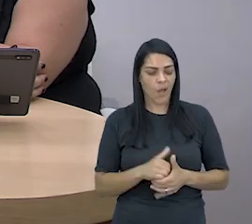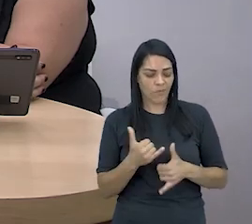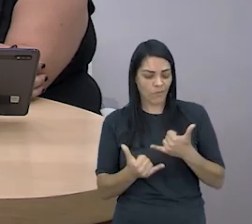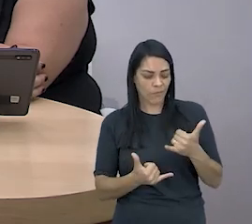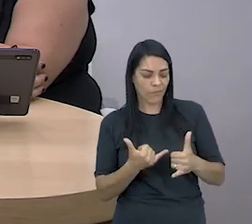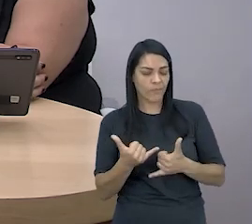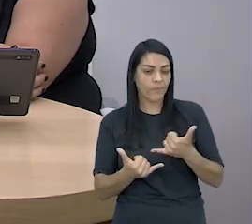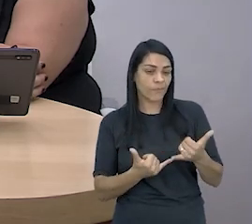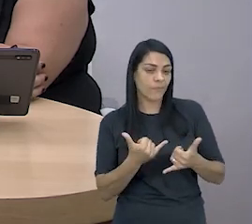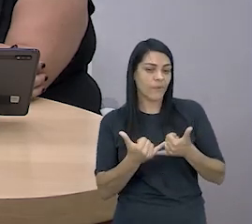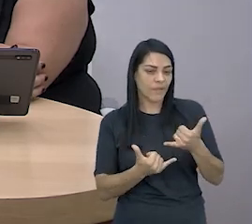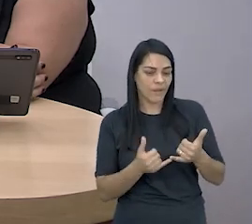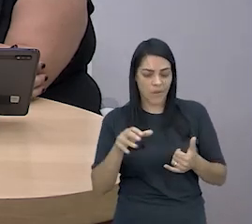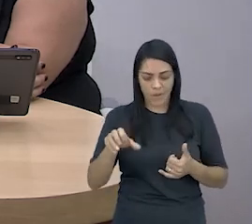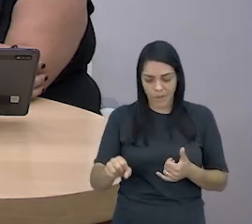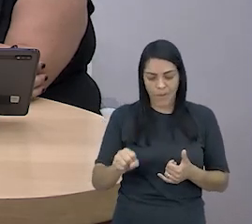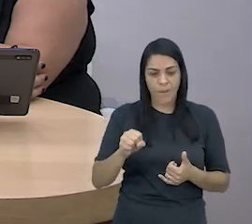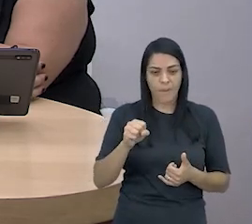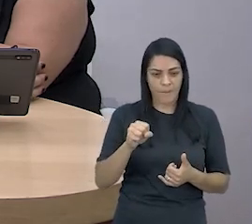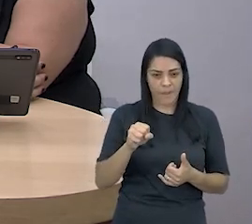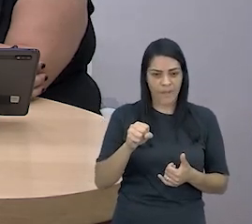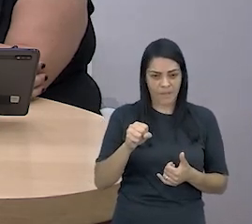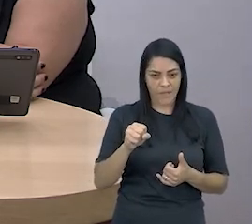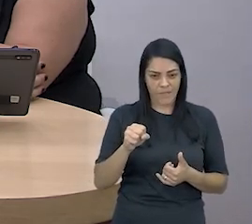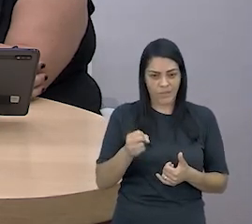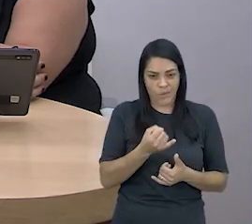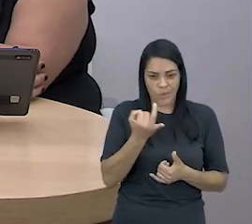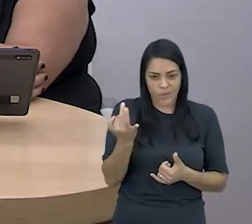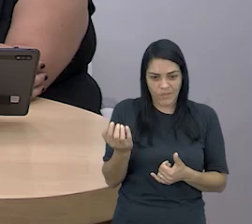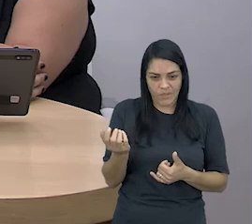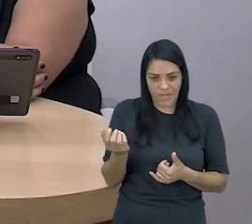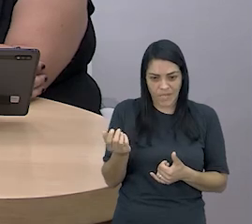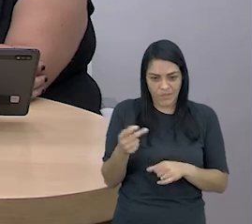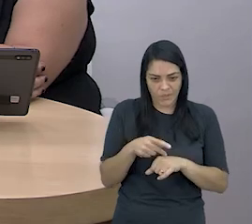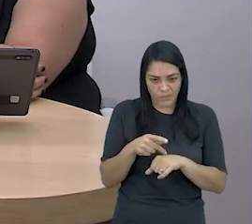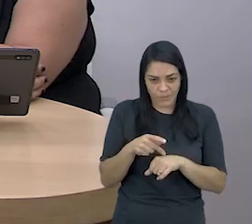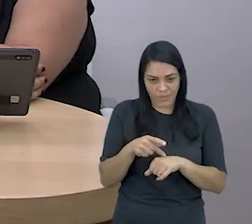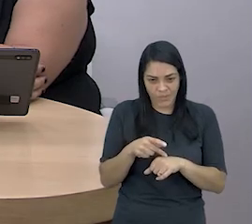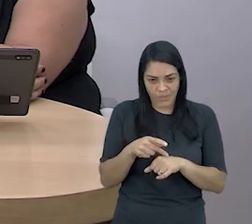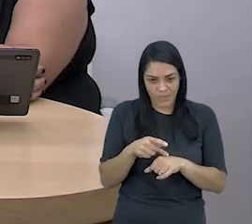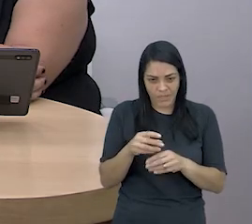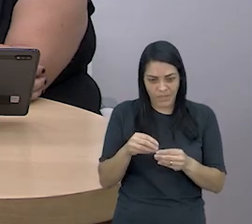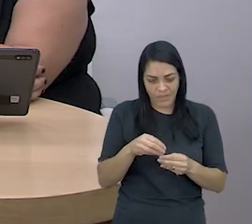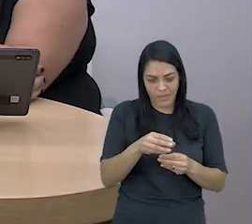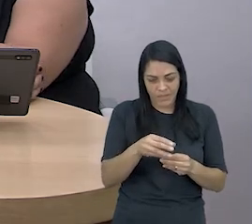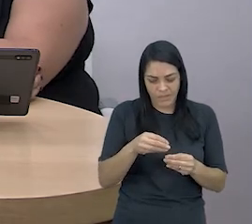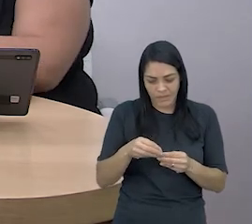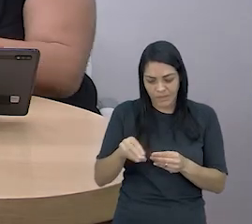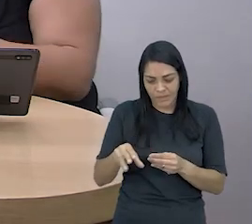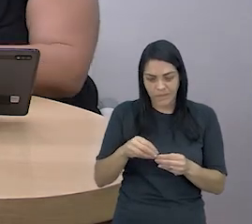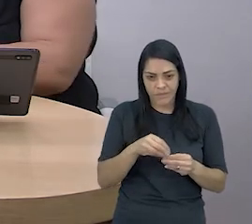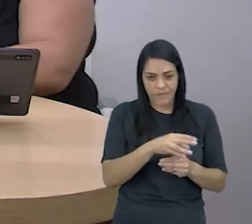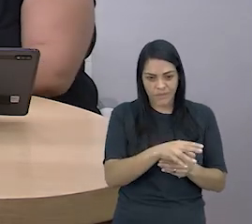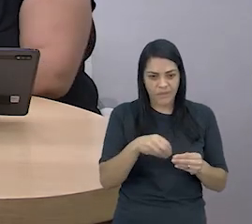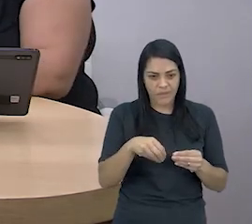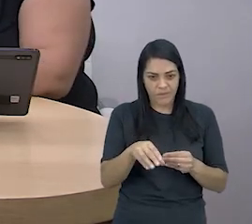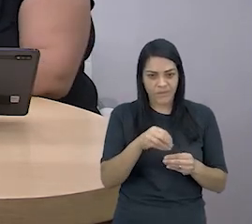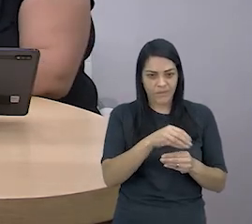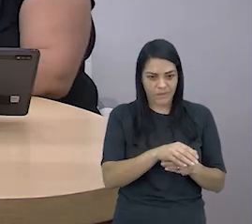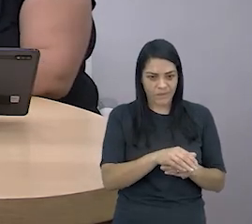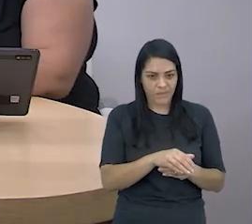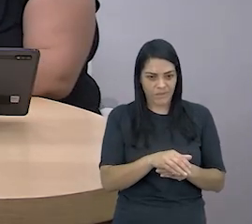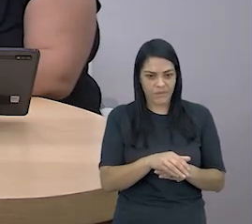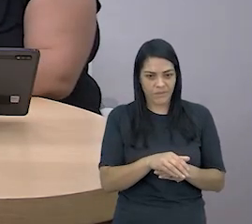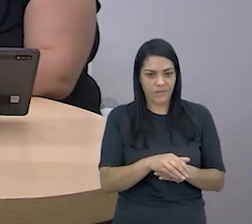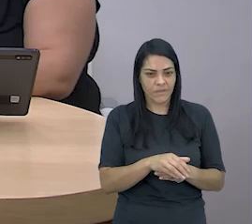jogando, eu vou pegando aquela quantidade de pedrinhas e vou distribuindo para as da frente. Então, eu